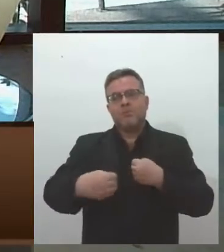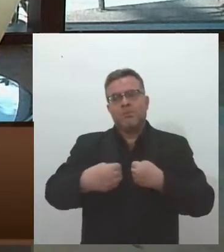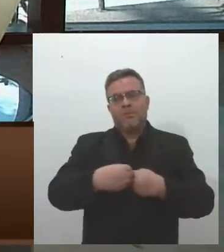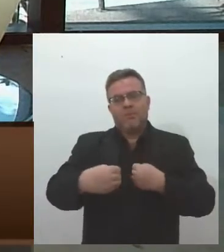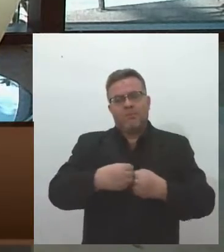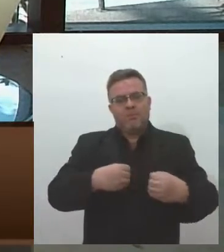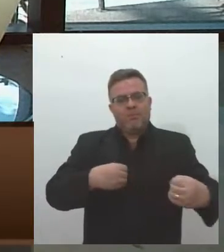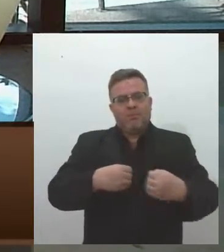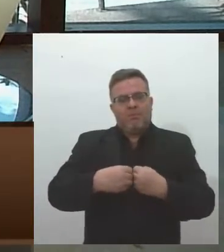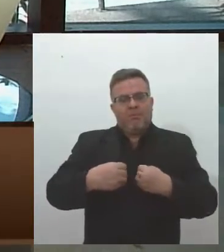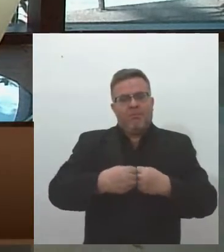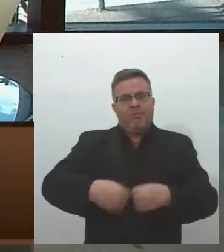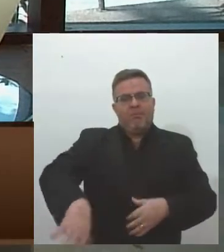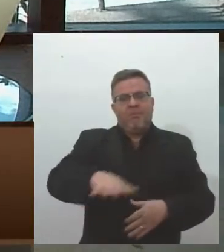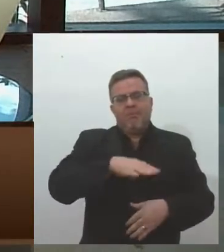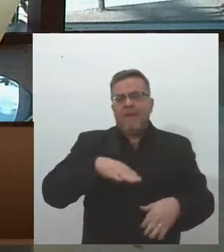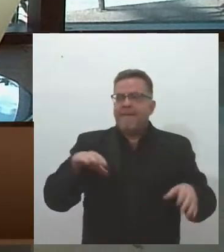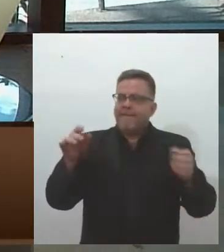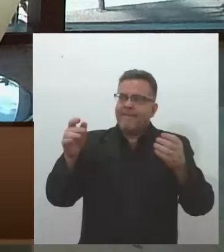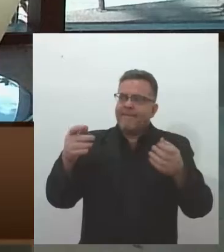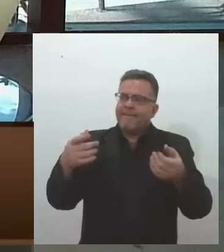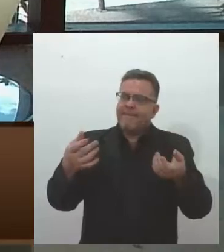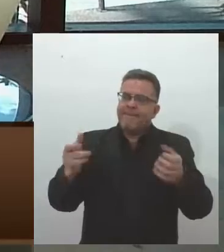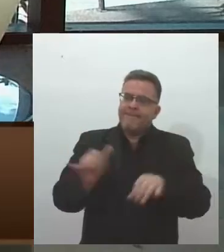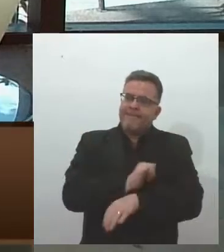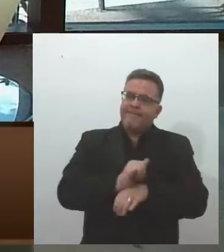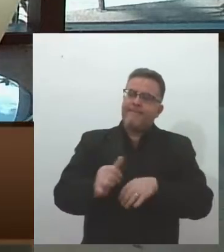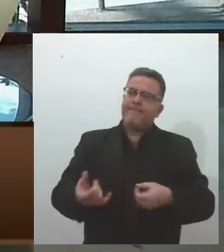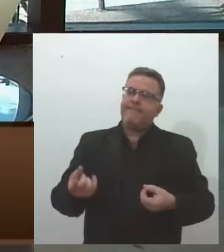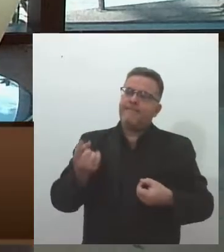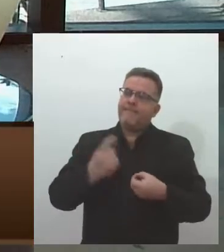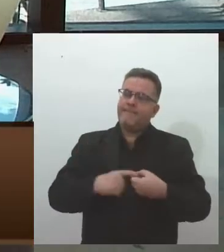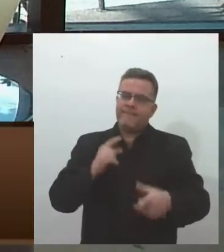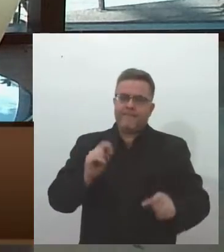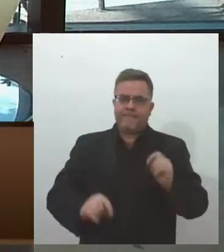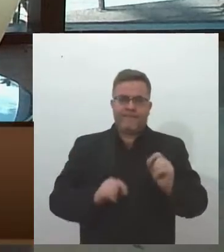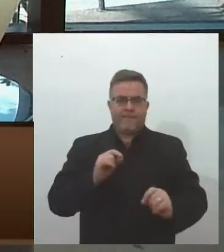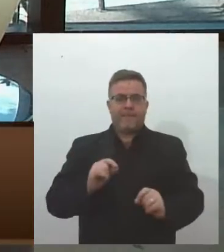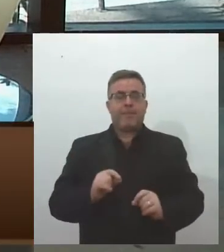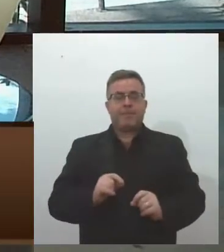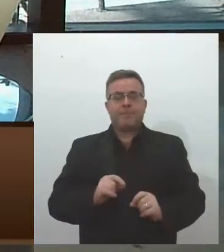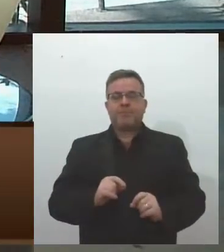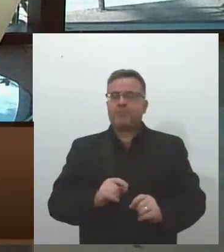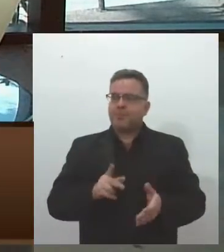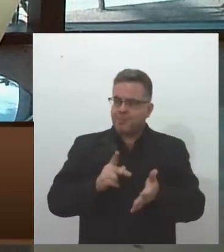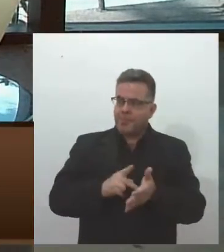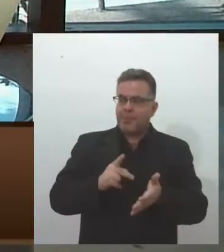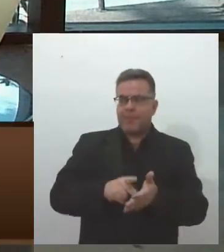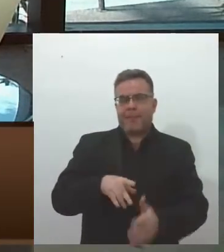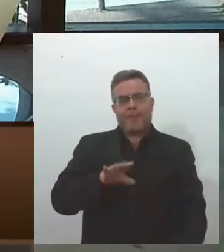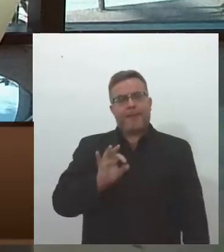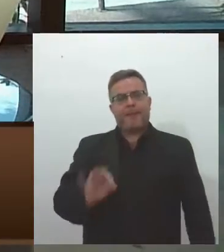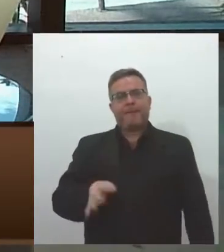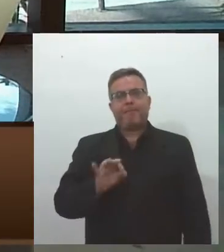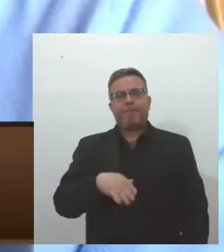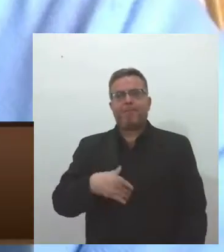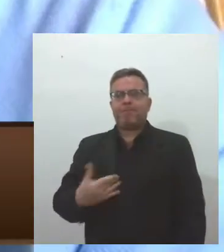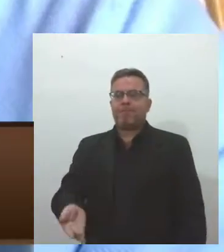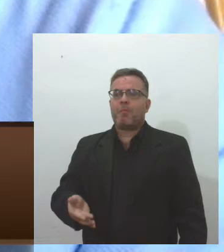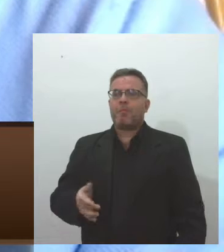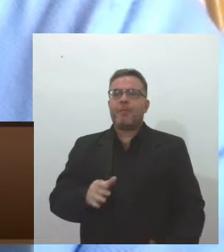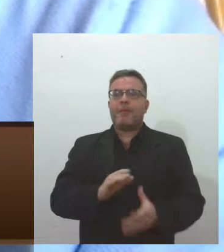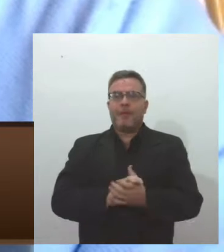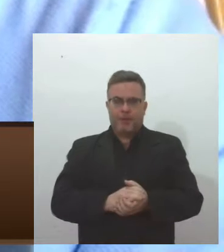Isso é uma das estratégias aí nessa retomada também? Com certeza, porque